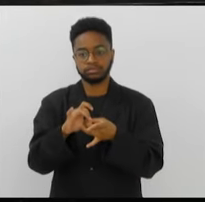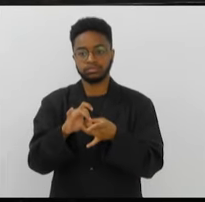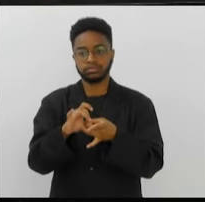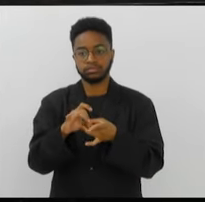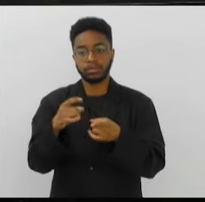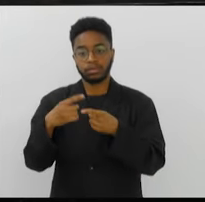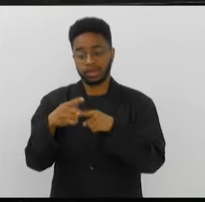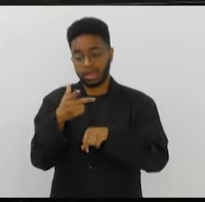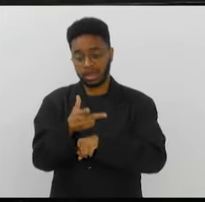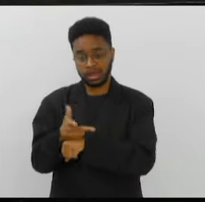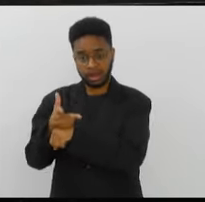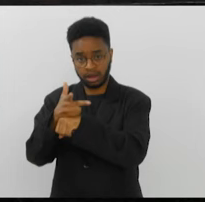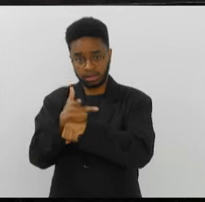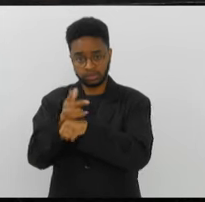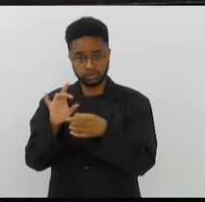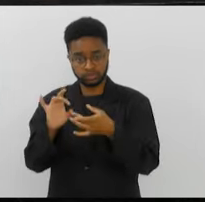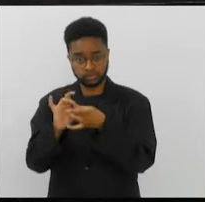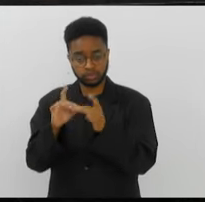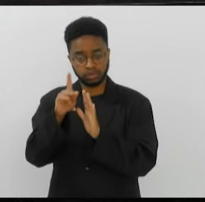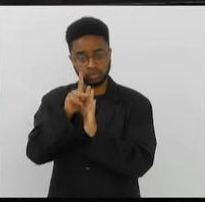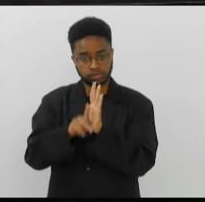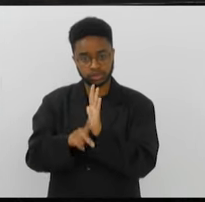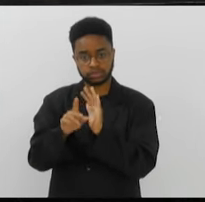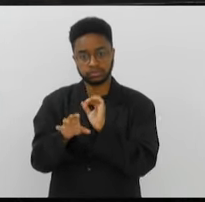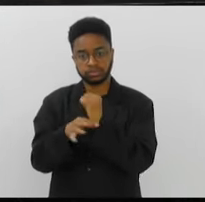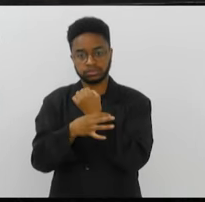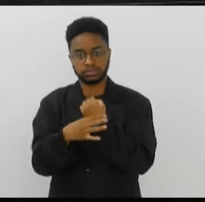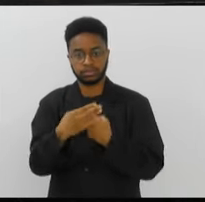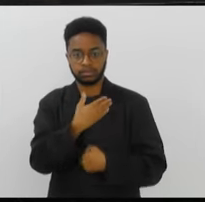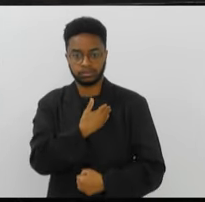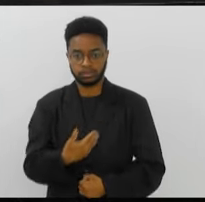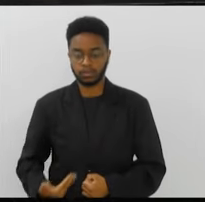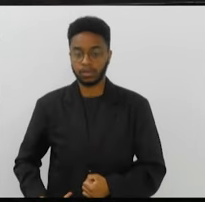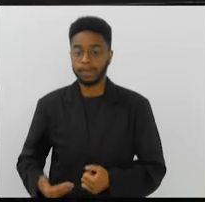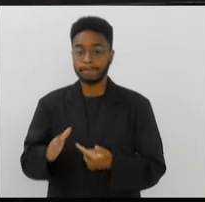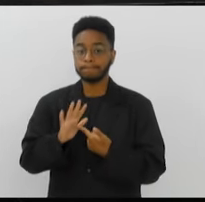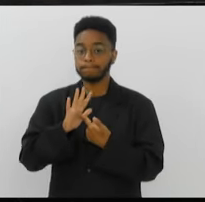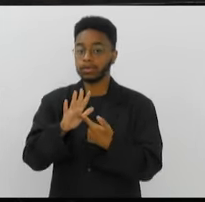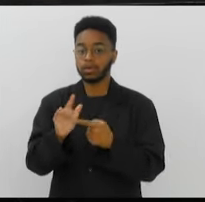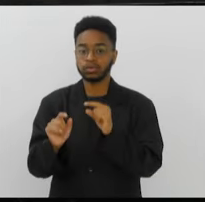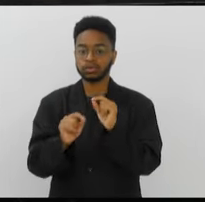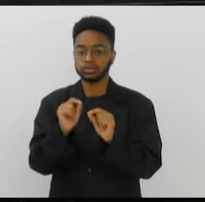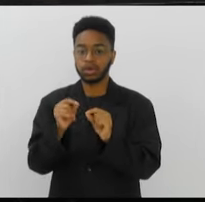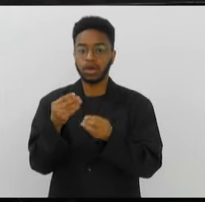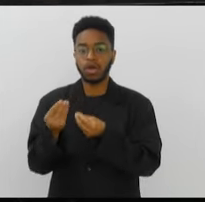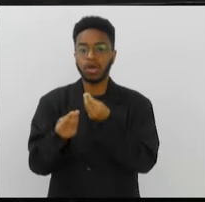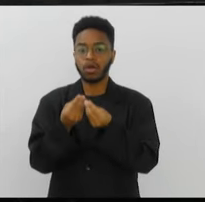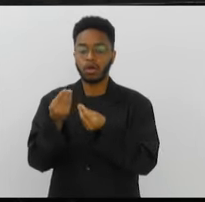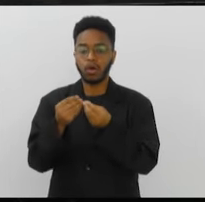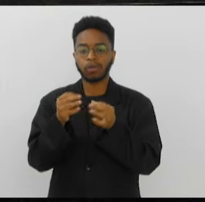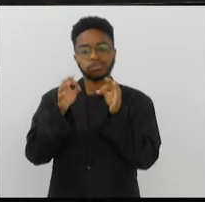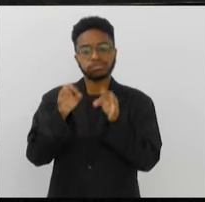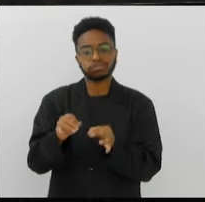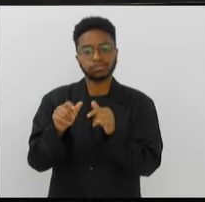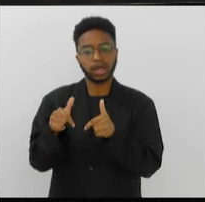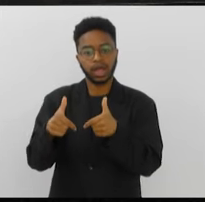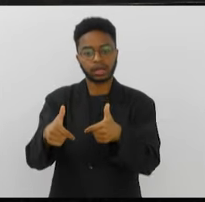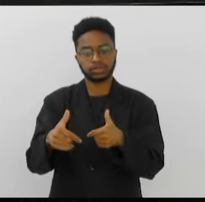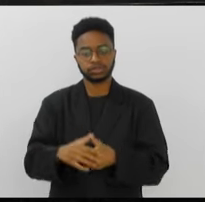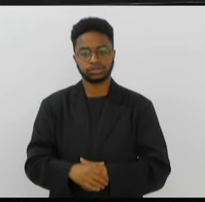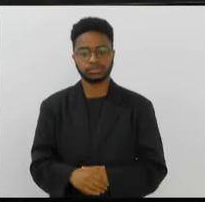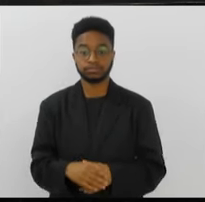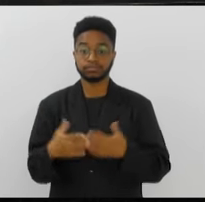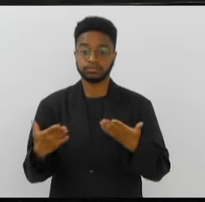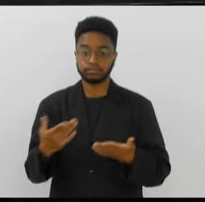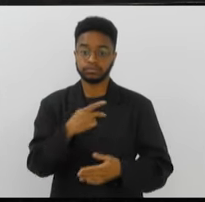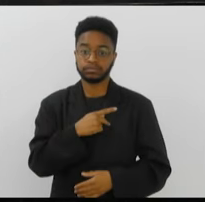dessas câmaras no projeto de segurança pública mostra o grau de acerto. Senhora Presidente, mas